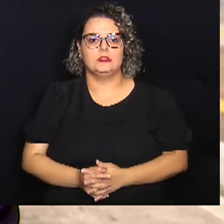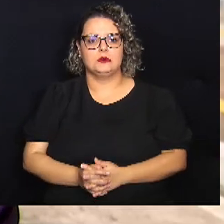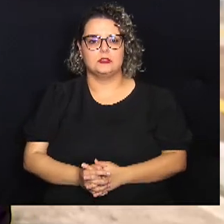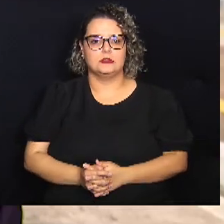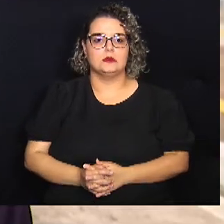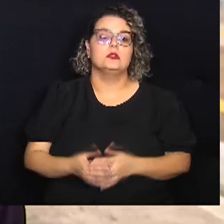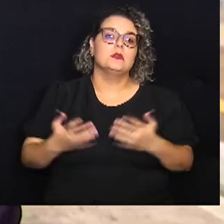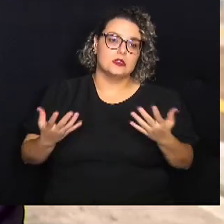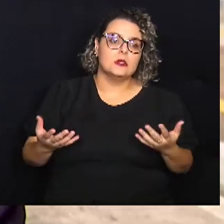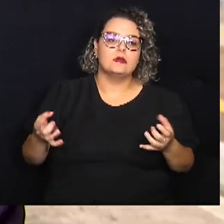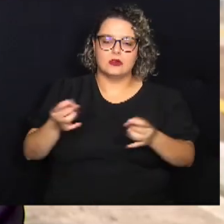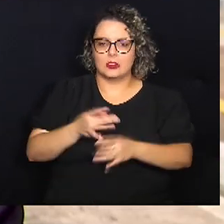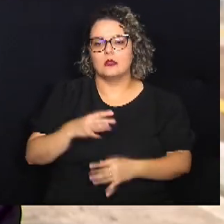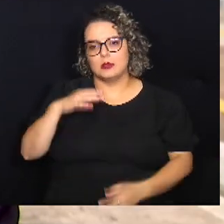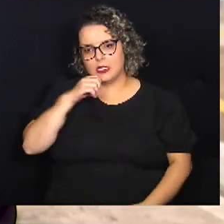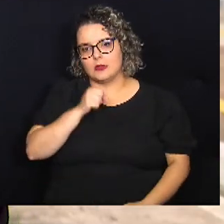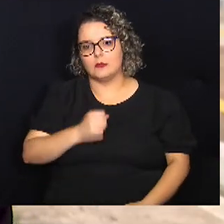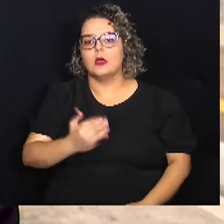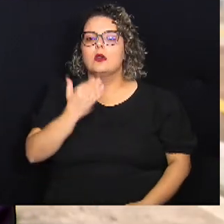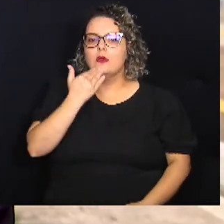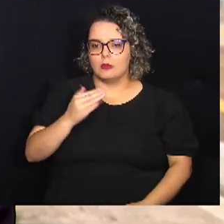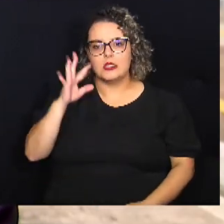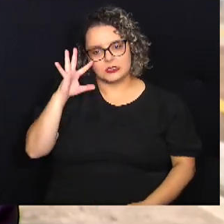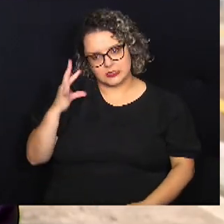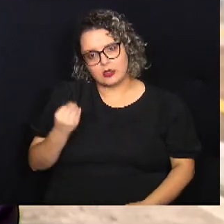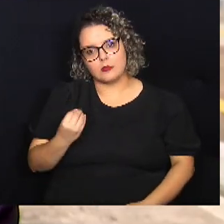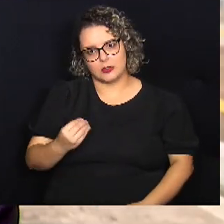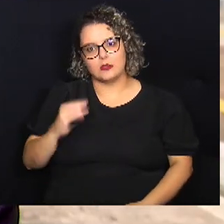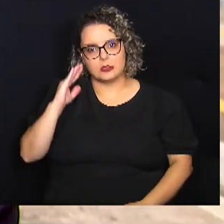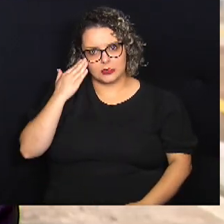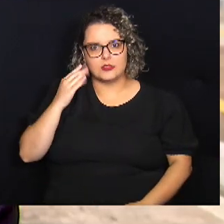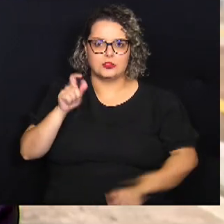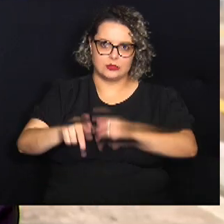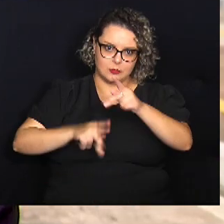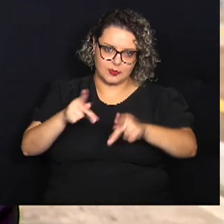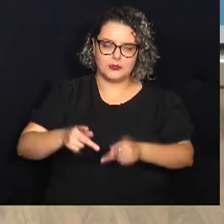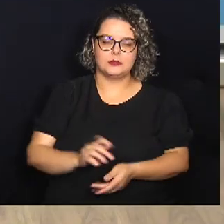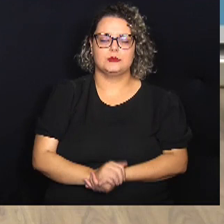vai acabar em breve, então eu peço essa compreensão da população.